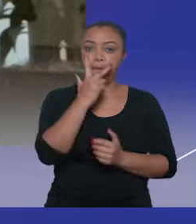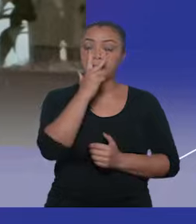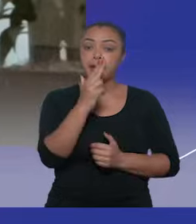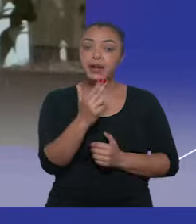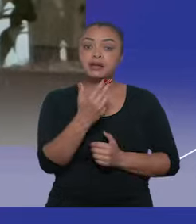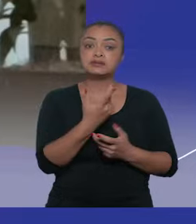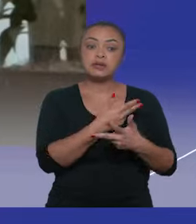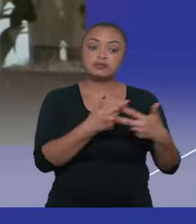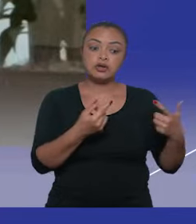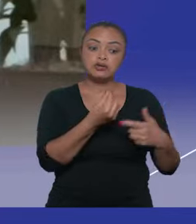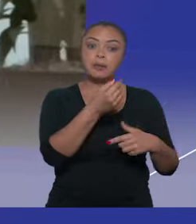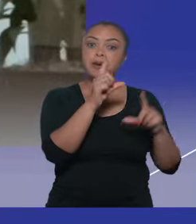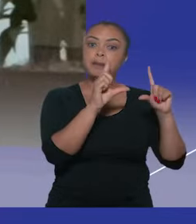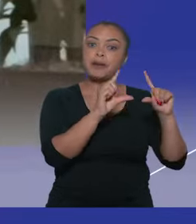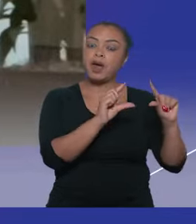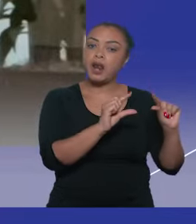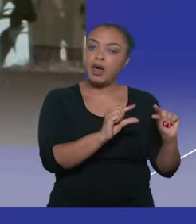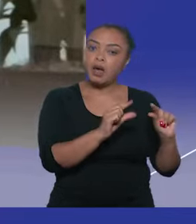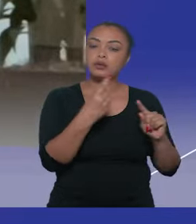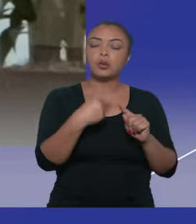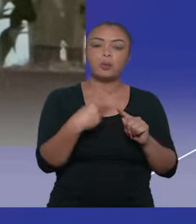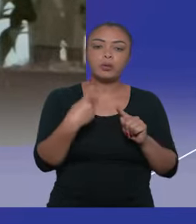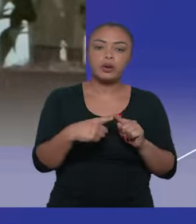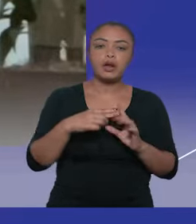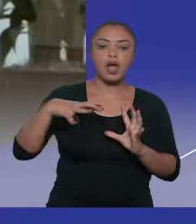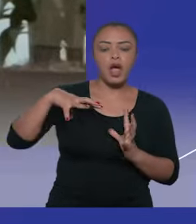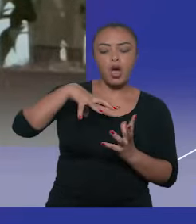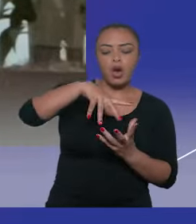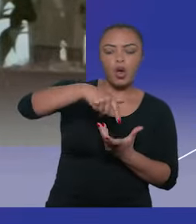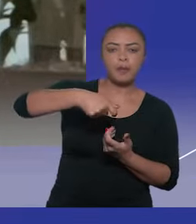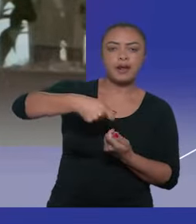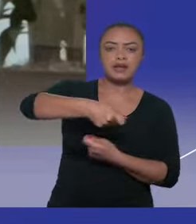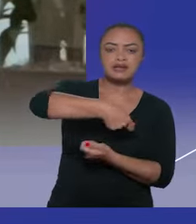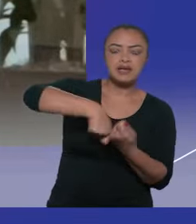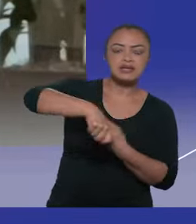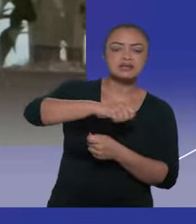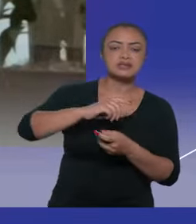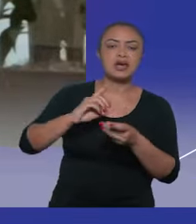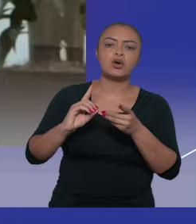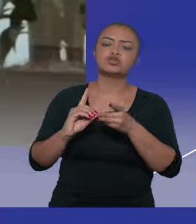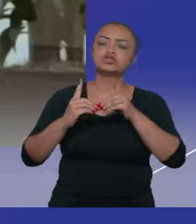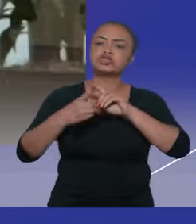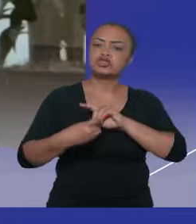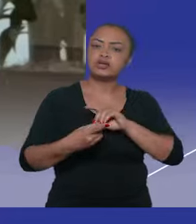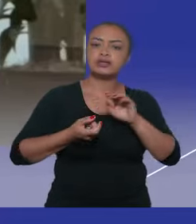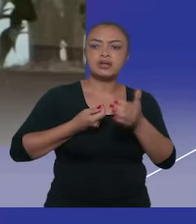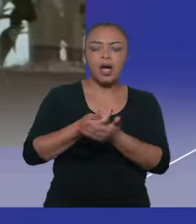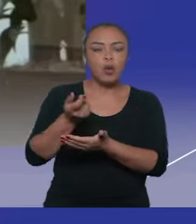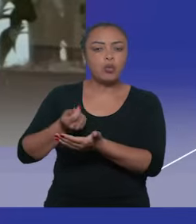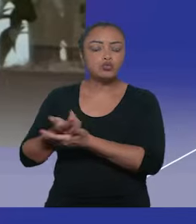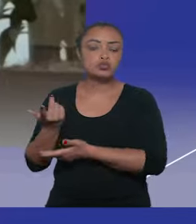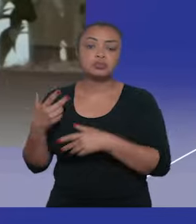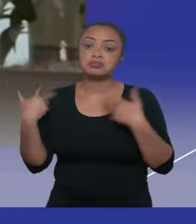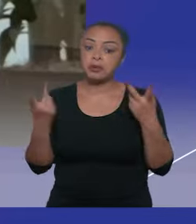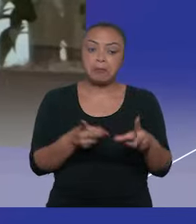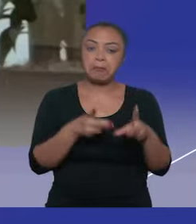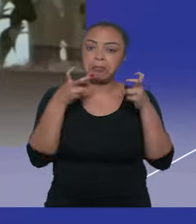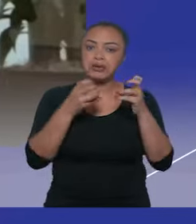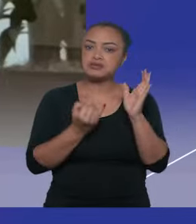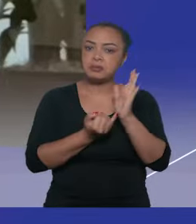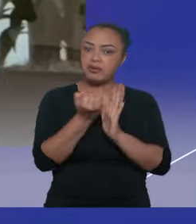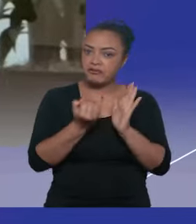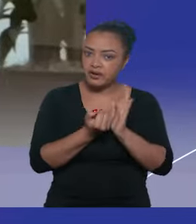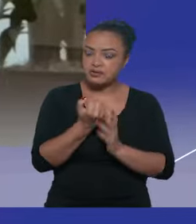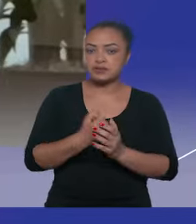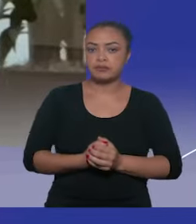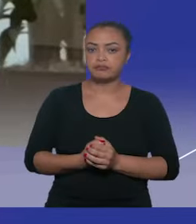as coisas pareciam que ficavam mais baratas devido a toda a globalização, toda a questão de consumo digital, então você não percebia a